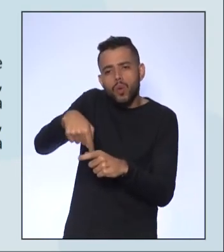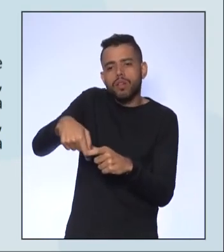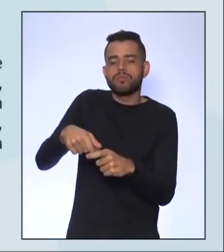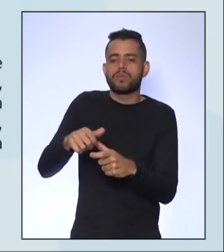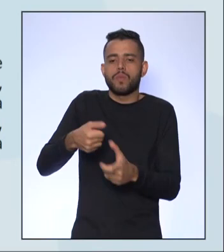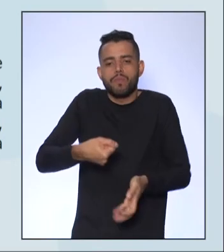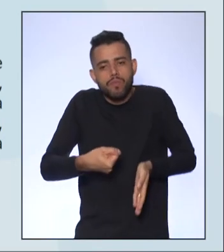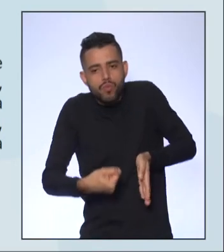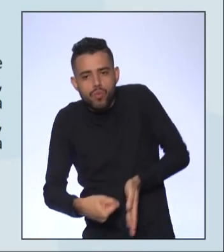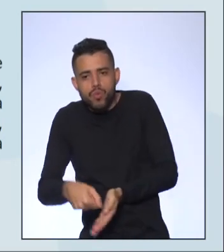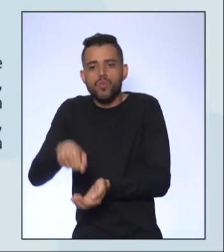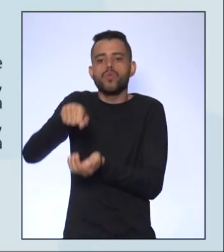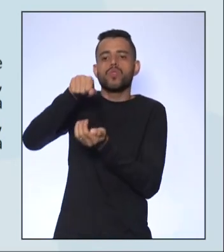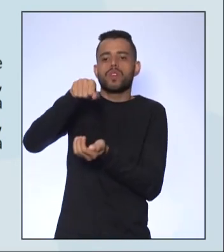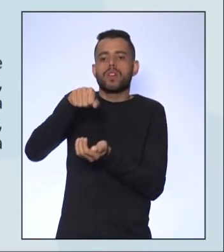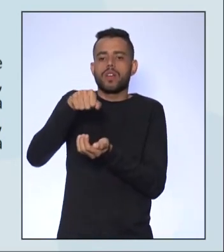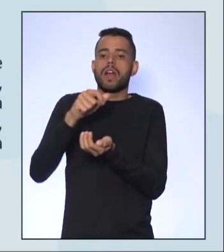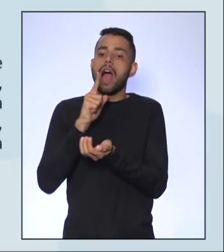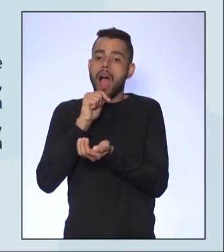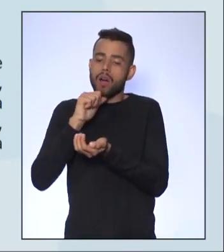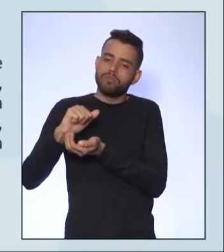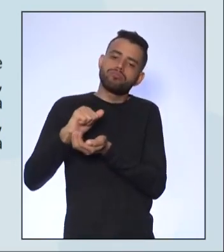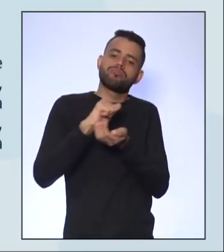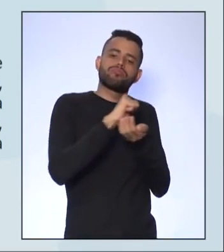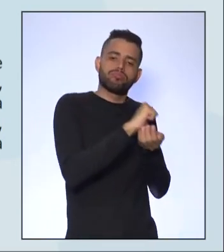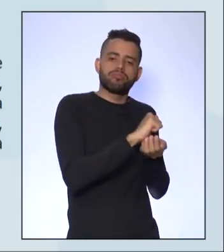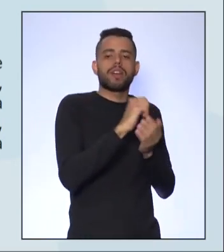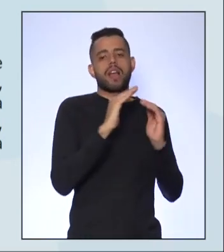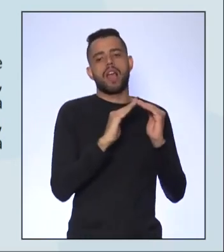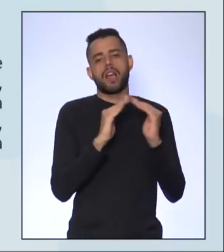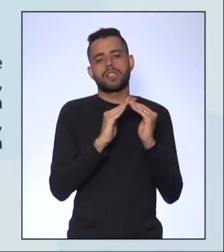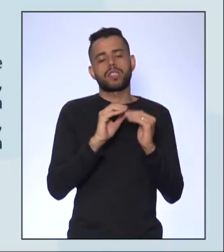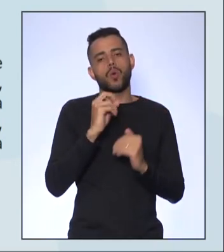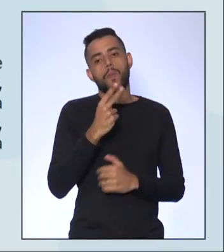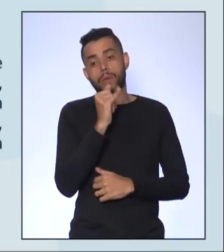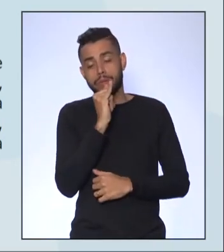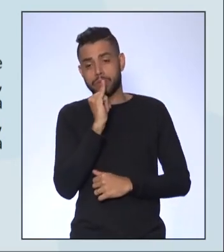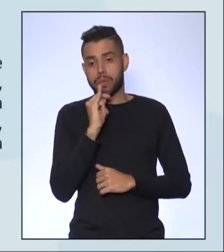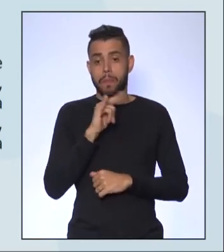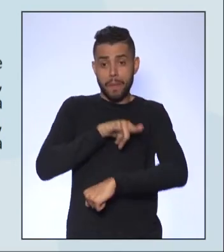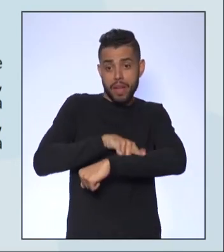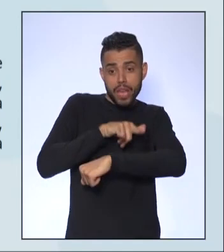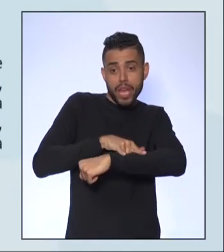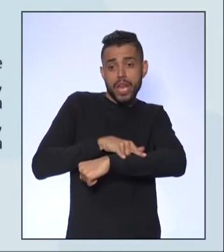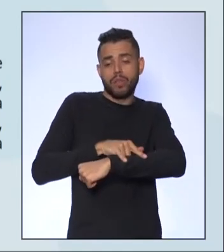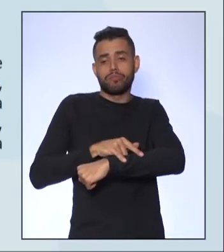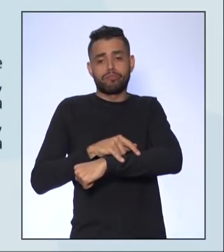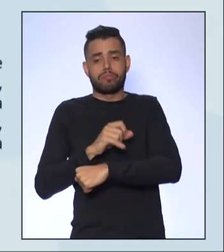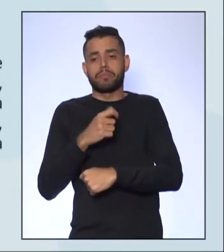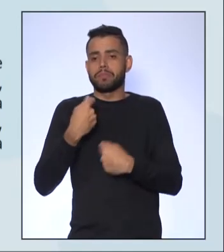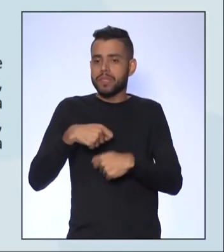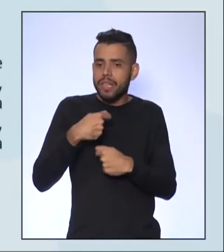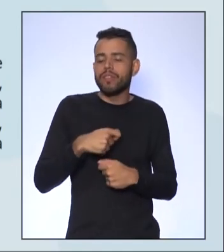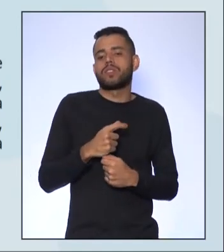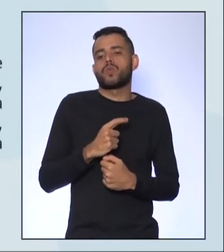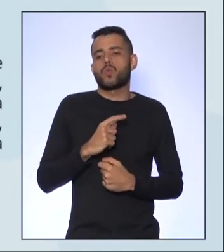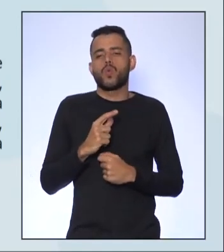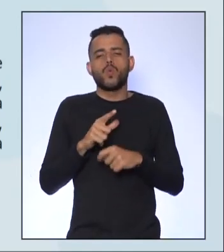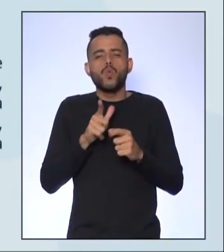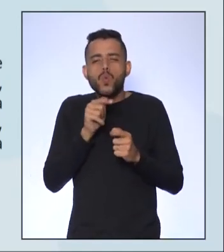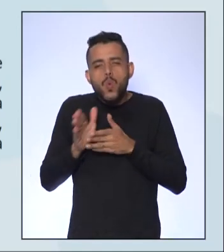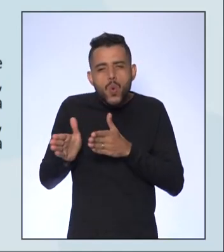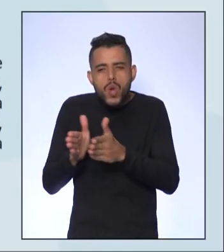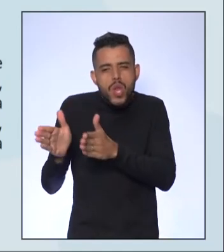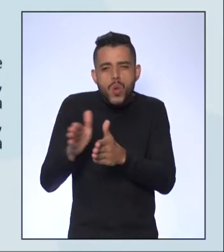balde da água, por exemplo. Ou ela utilizou o banheiro e ela precisava jogar até o rio. Ela não tinha um